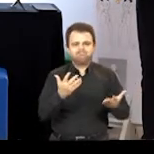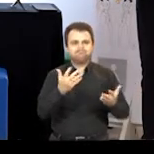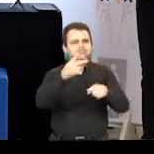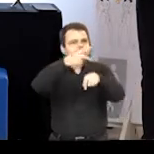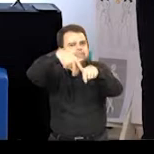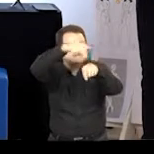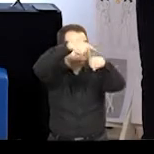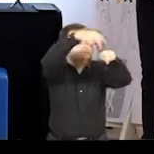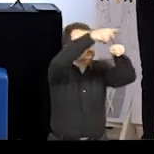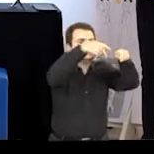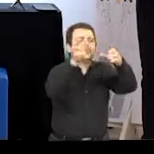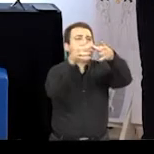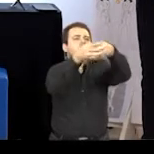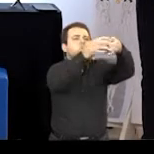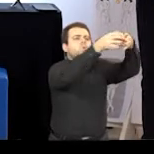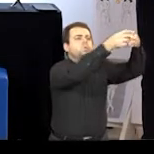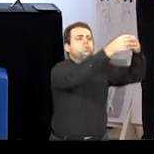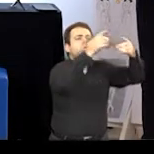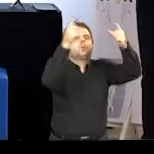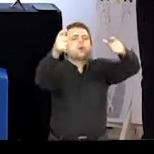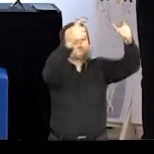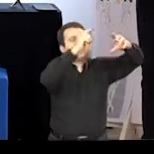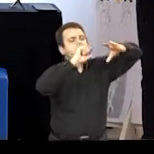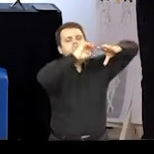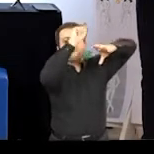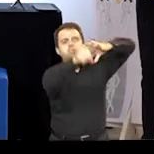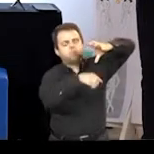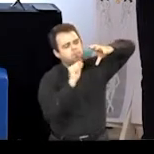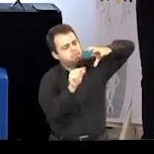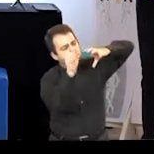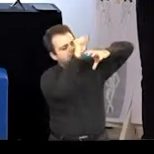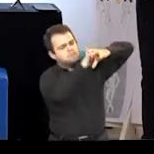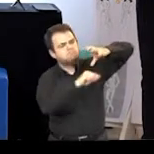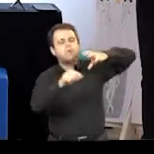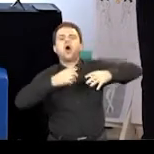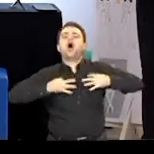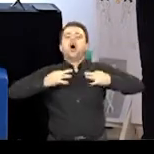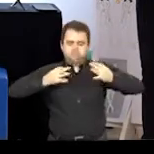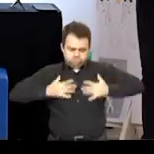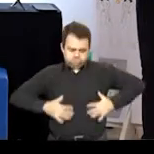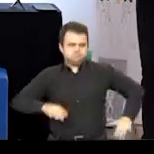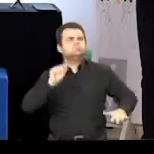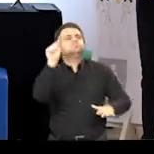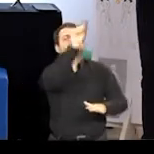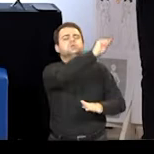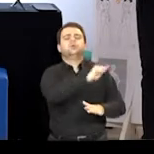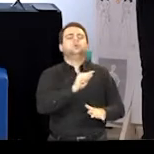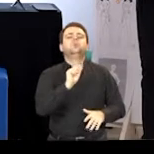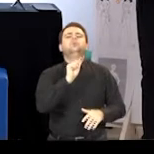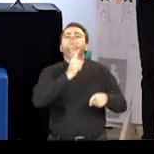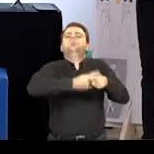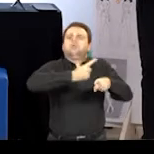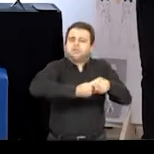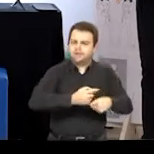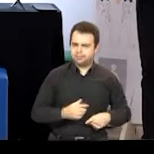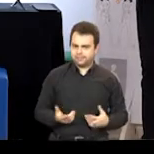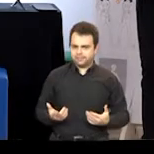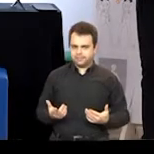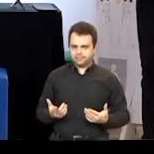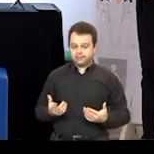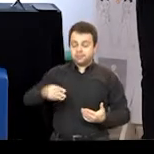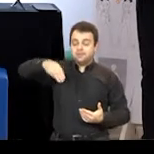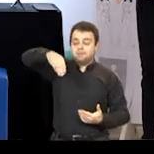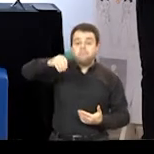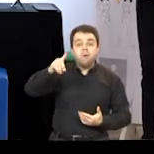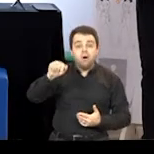determinados povos em determinados lugares do mundo usam aquelas roupas. Podemos pensar na evolução da